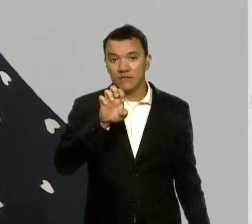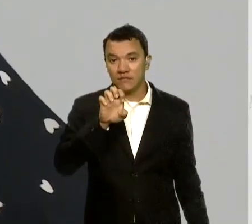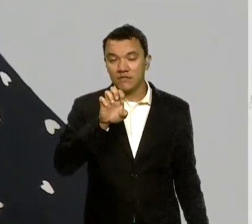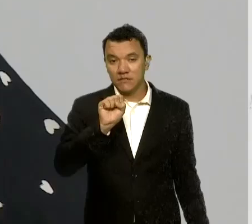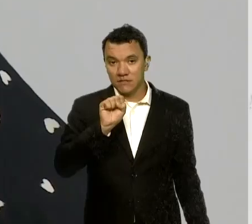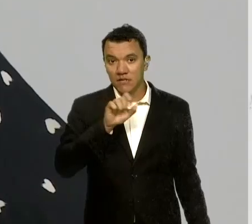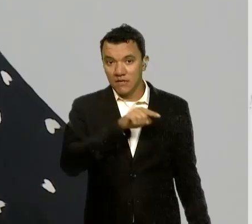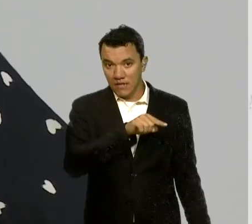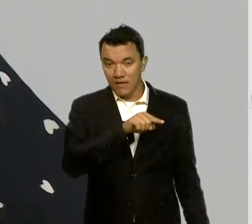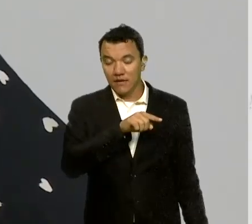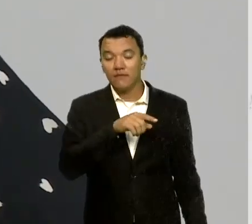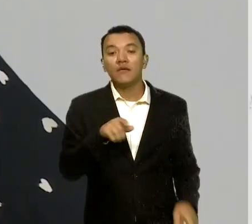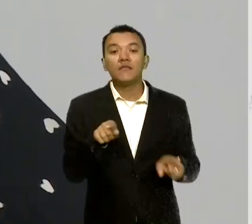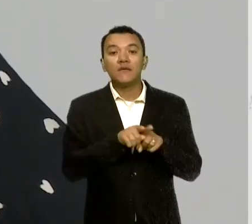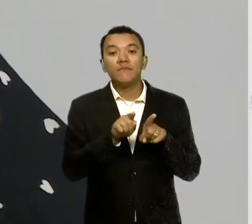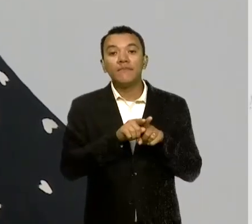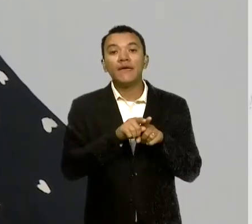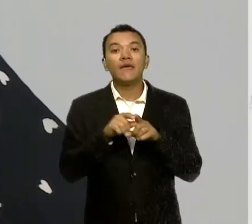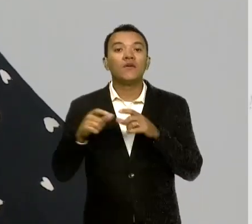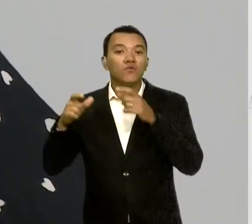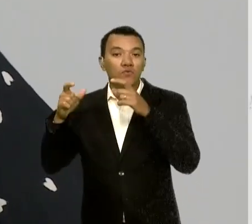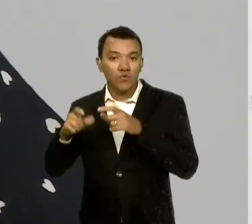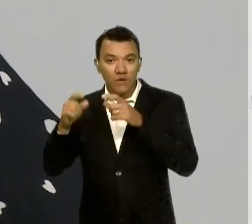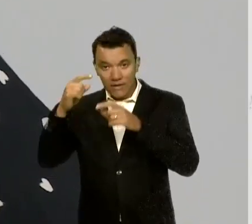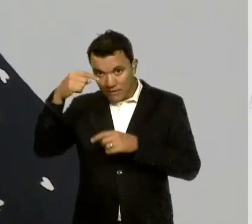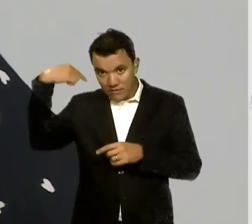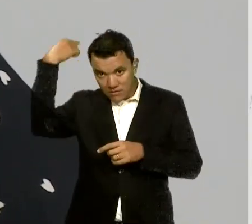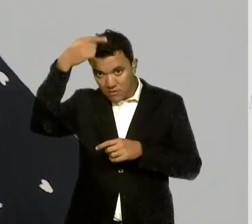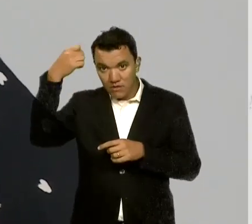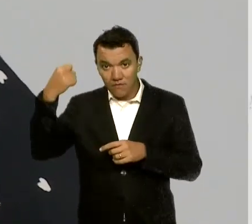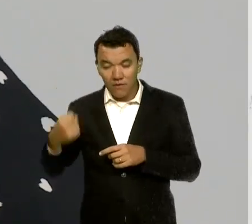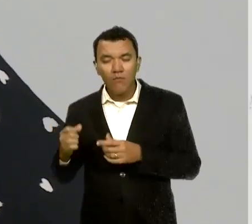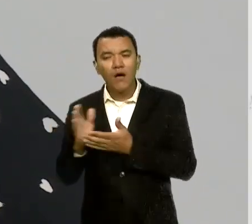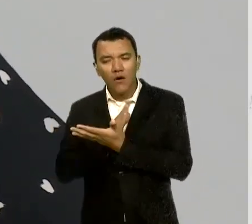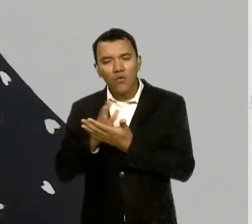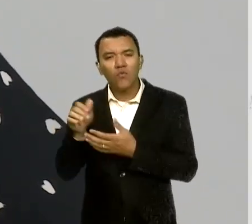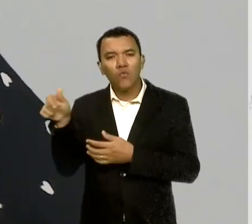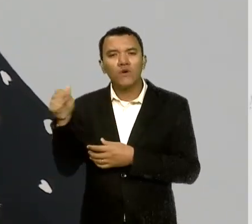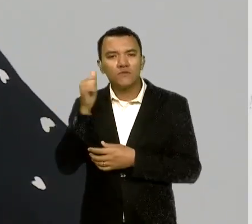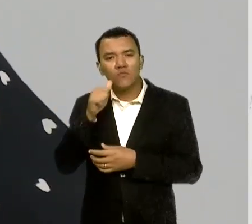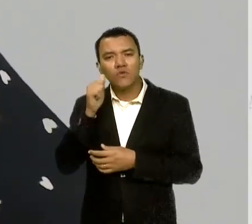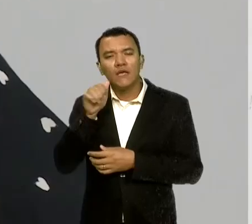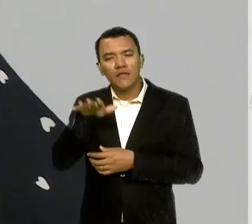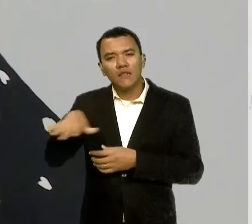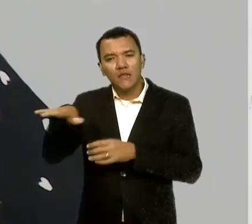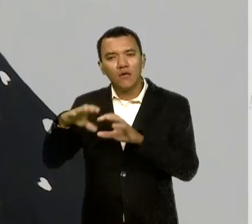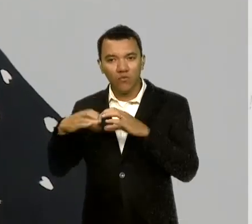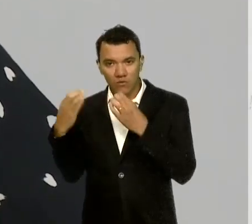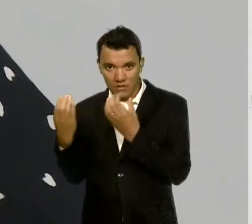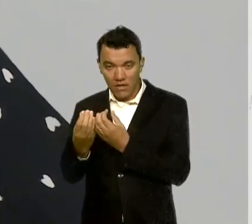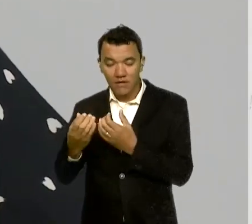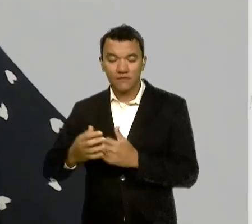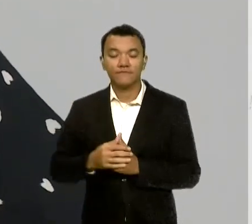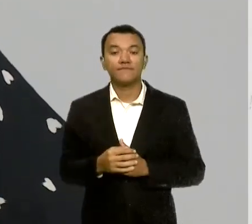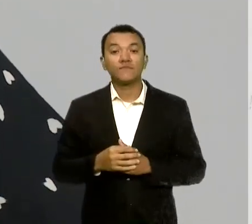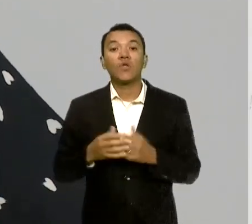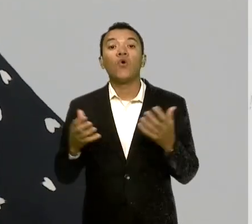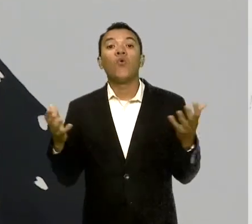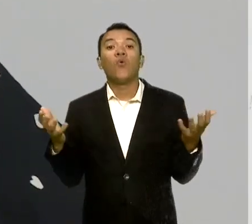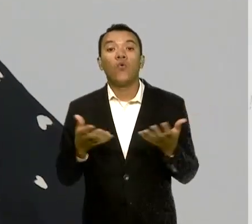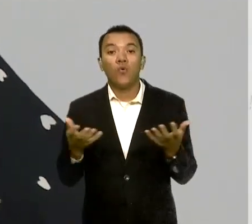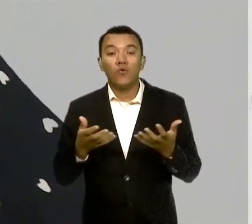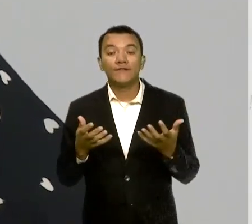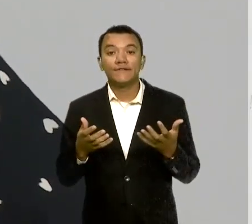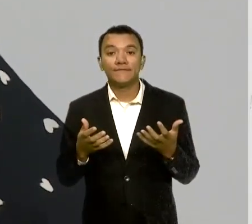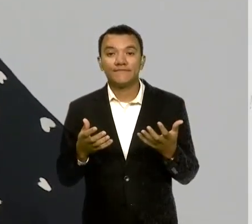esse trabalho também na área de São José de Ribamar, né? Com algumas mulheres daquela comunidade lá. Né? E hoje, na